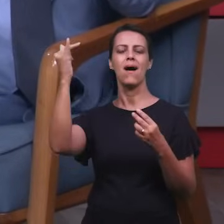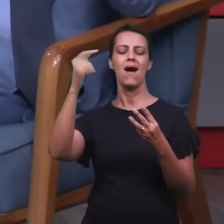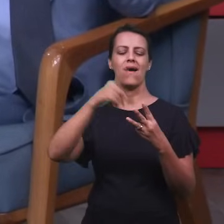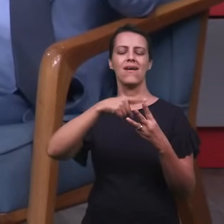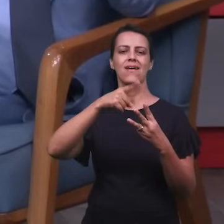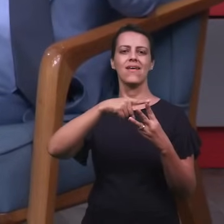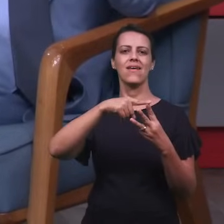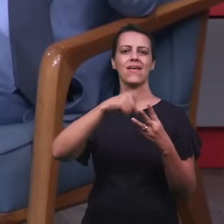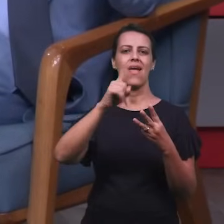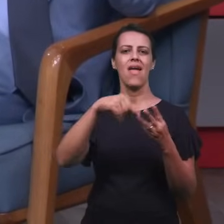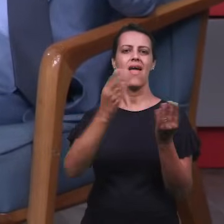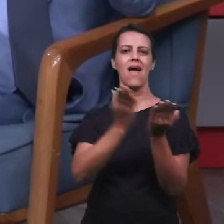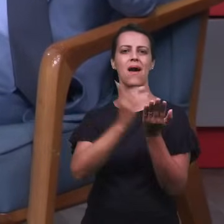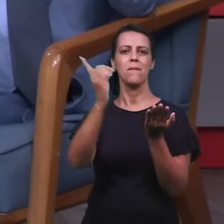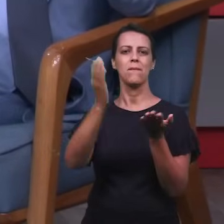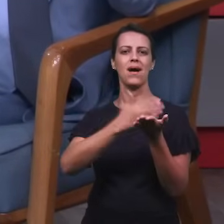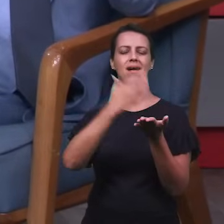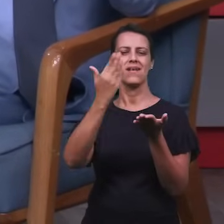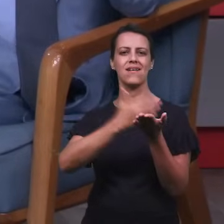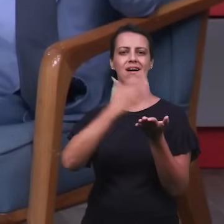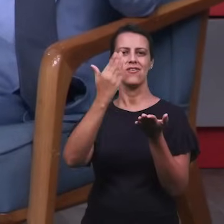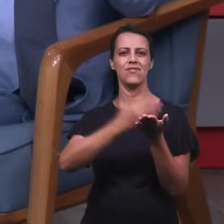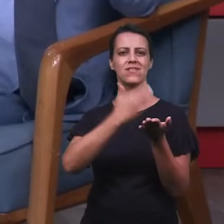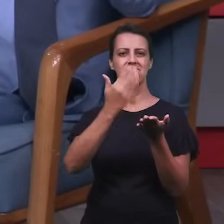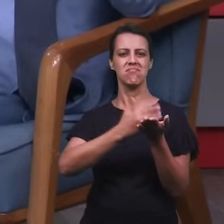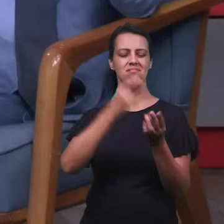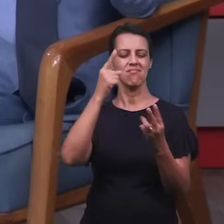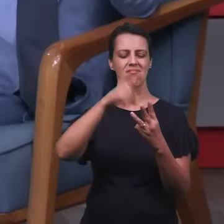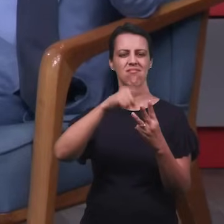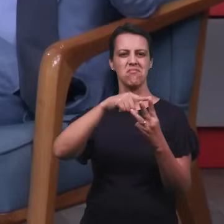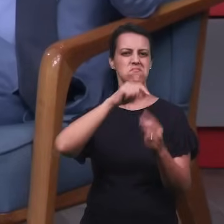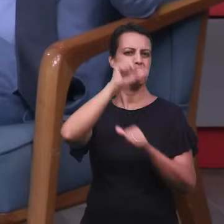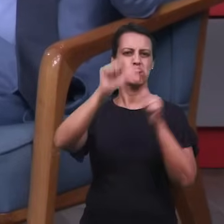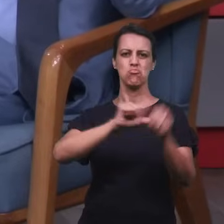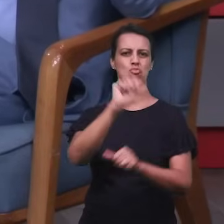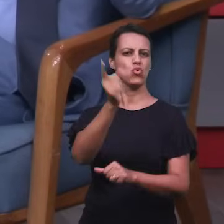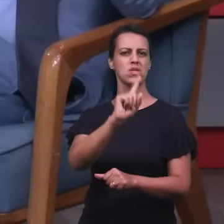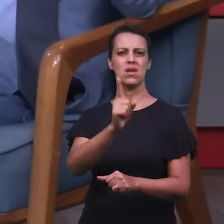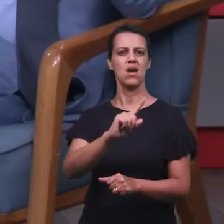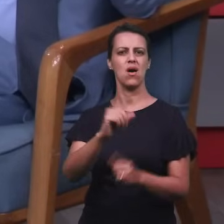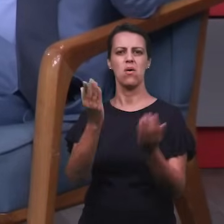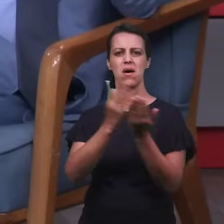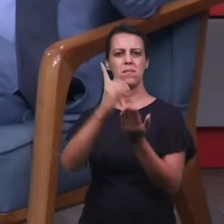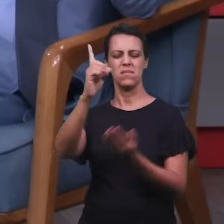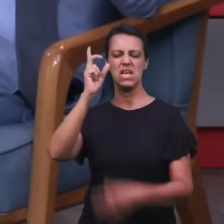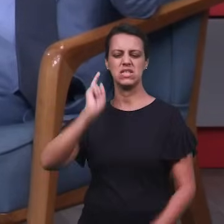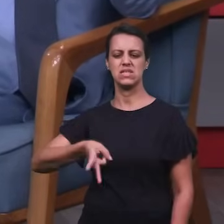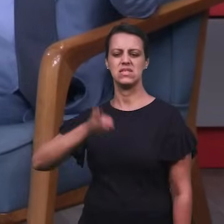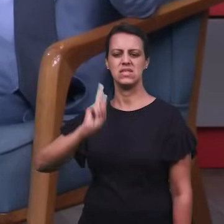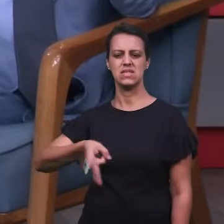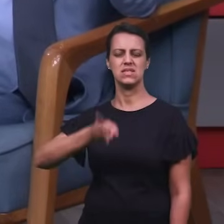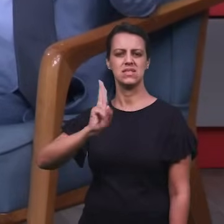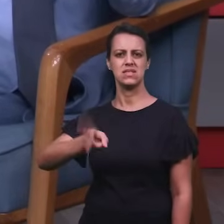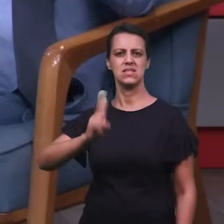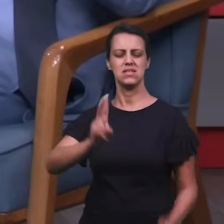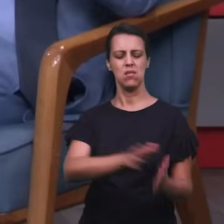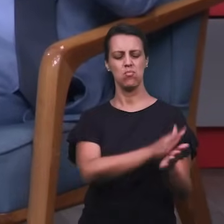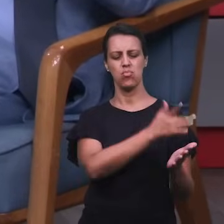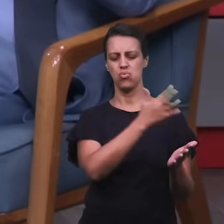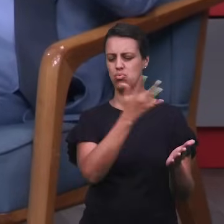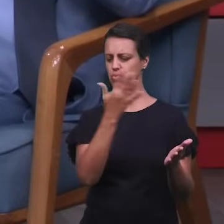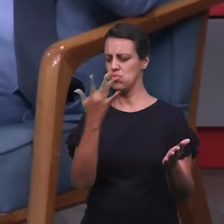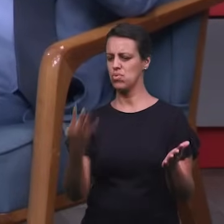Testamento e ela vai migrar e continuar pelo Novo Testamento, como nós falamos do fio de escarlate que vem e atravessa toda a